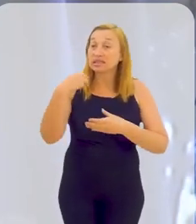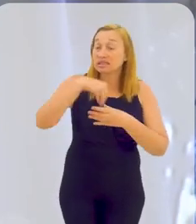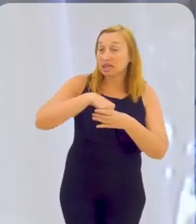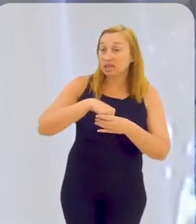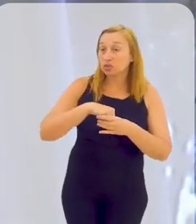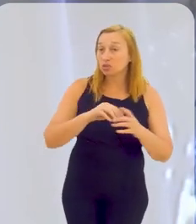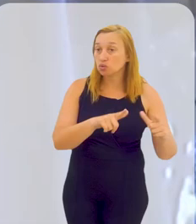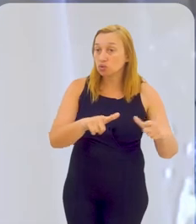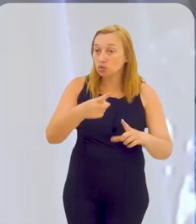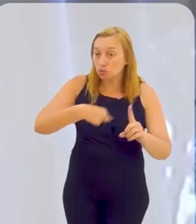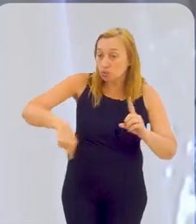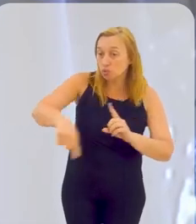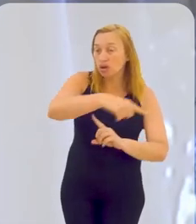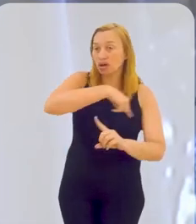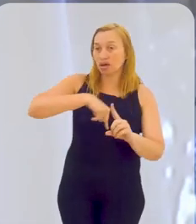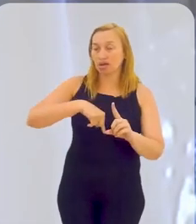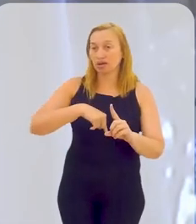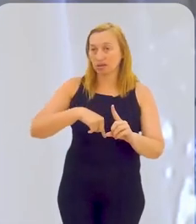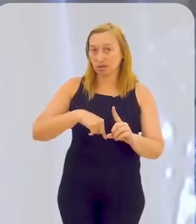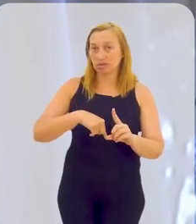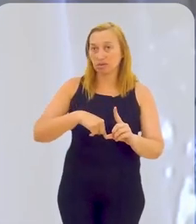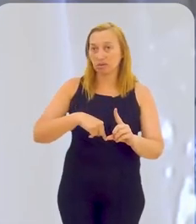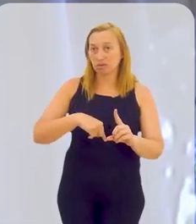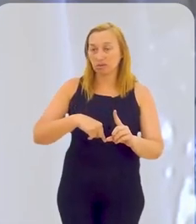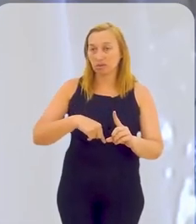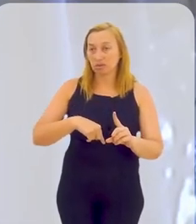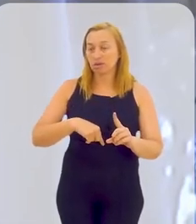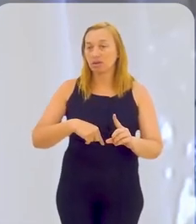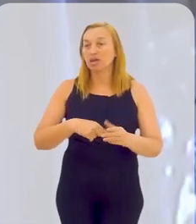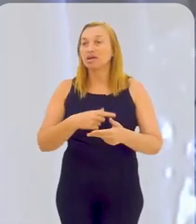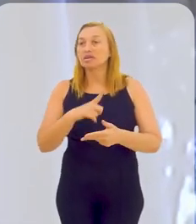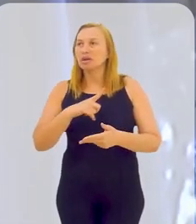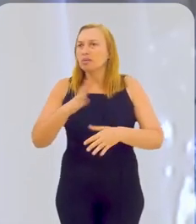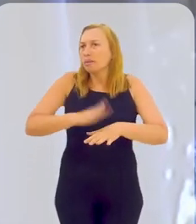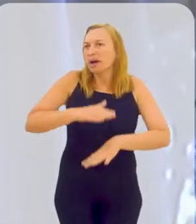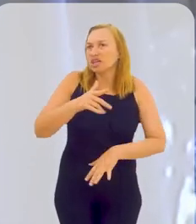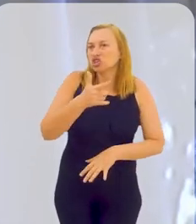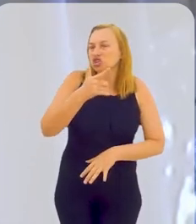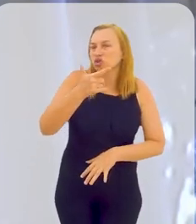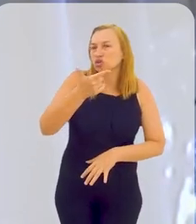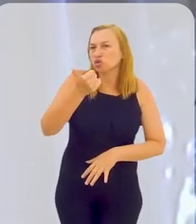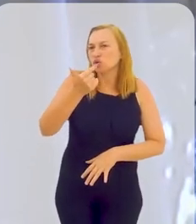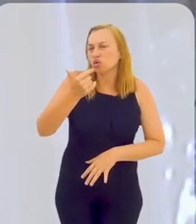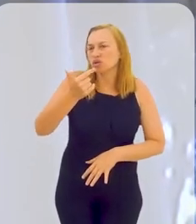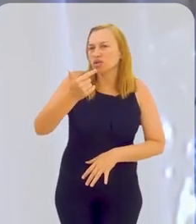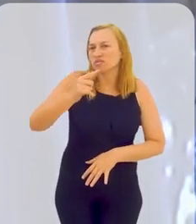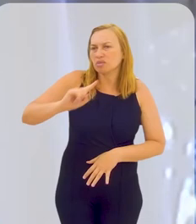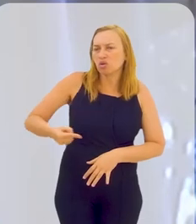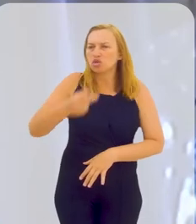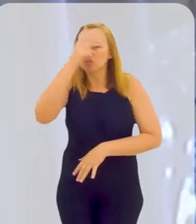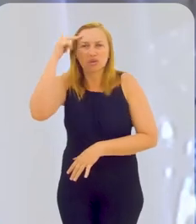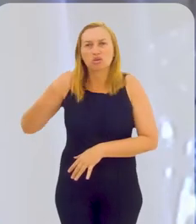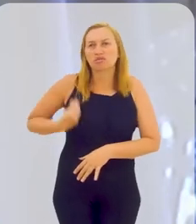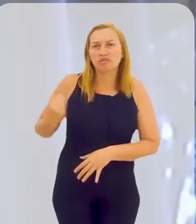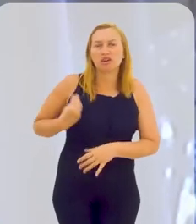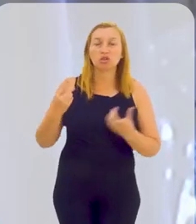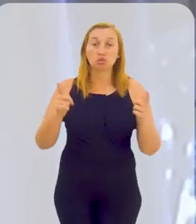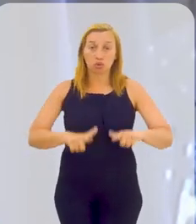de pessoas que impactam aquele corpo, né? Em torno da Baía de Guanabara, nós temos ali mais de 12 milhões de pessoas vivendo,